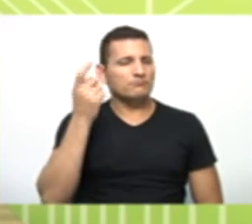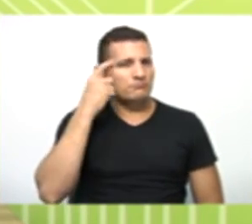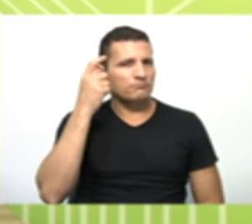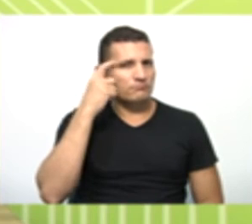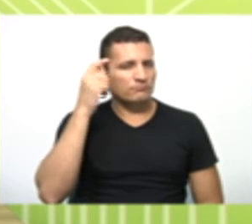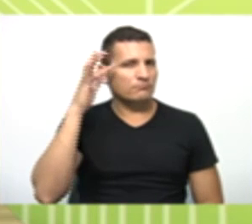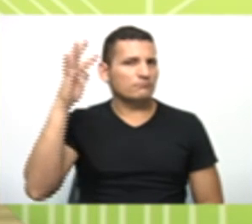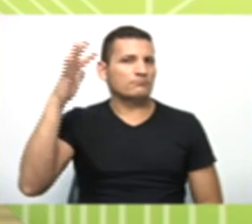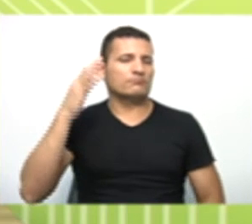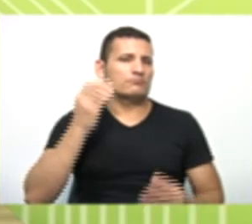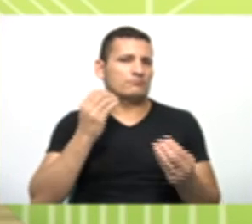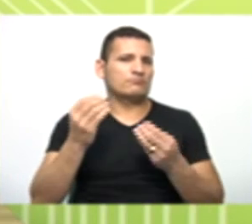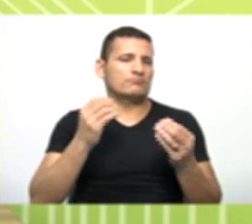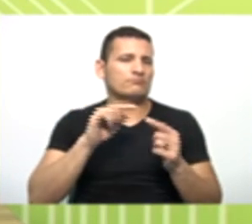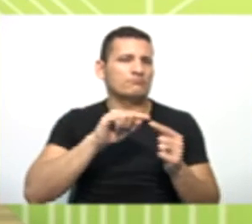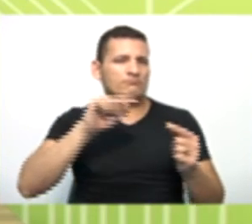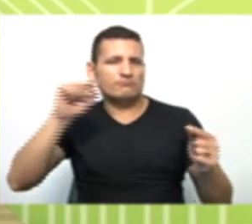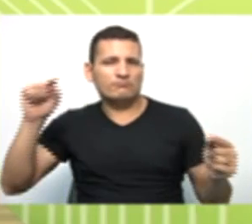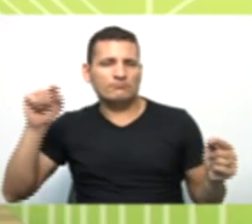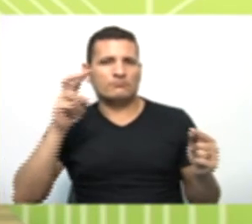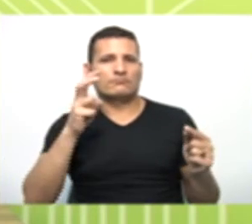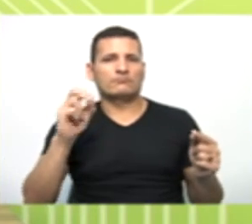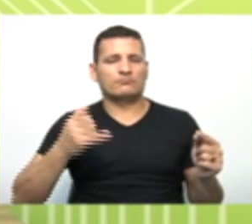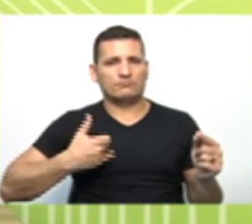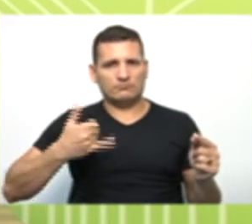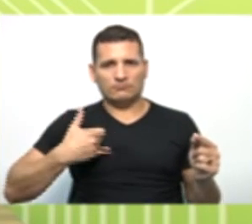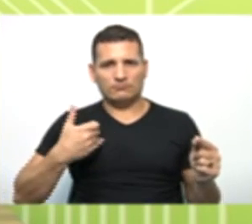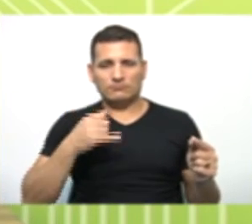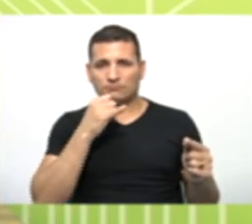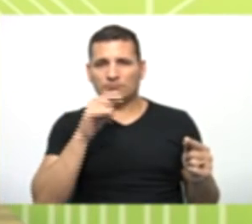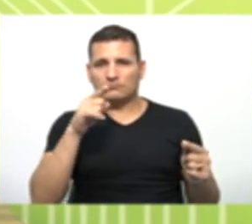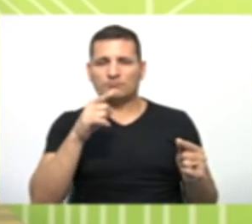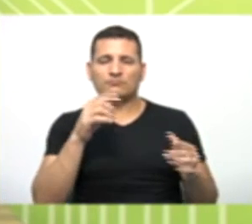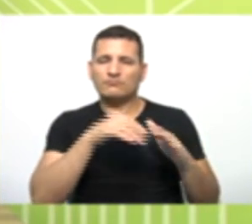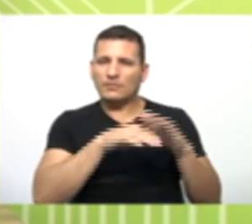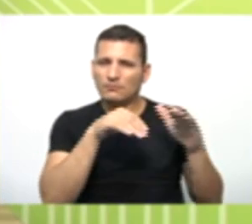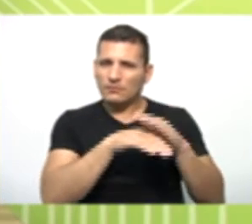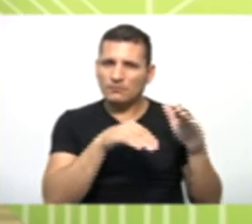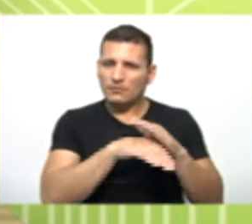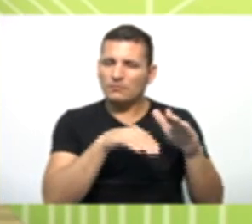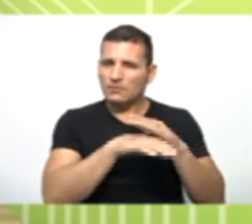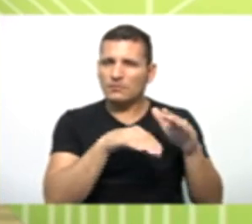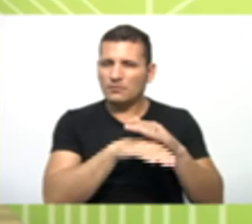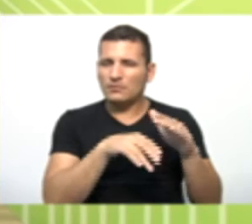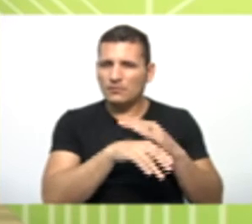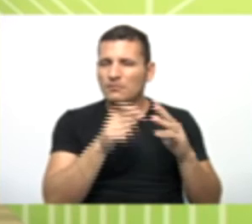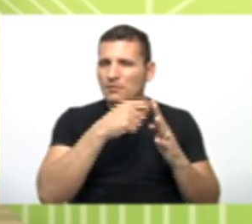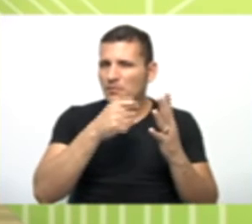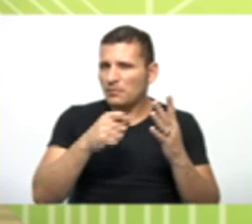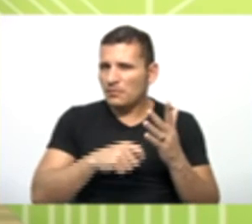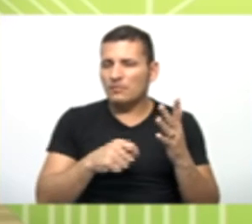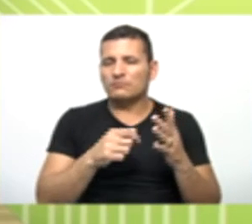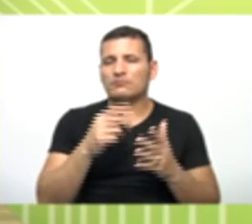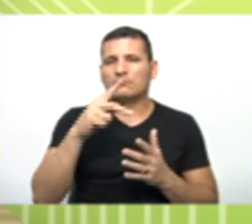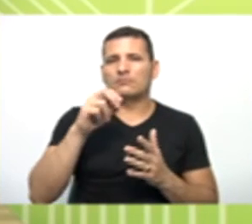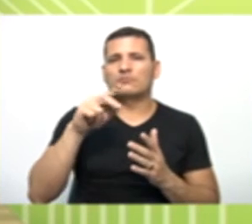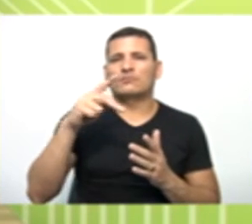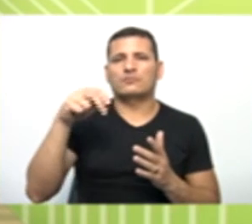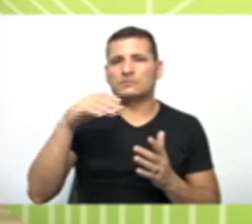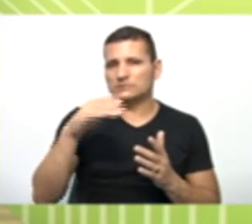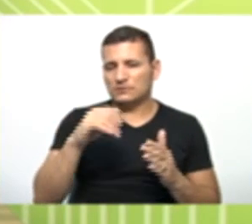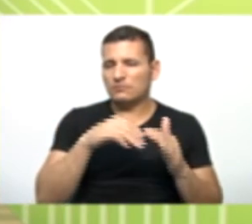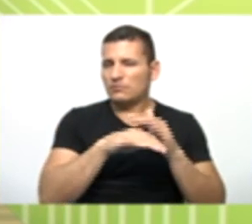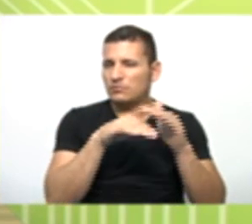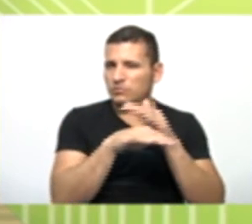você vai ter com 50 anos se você hoje começar a aplicar todo mês R$50 em uma poupança. Durante